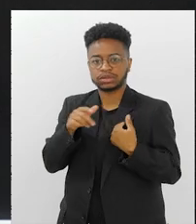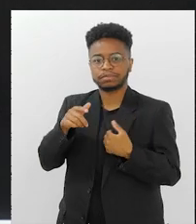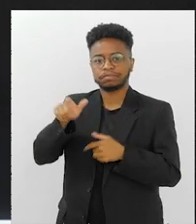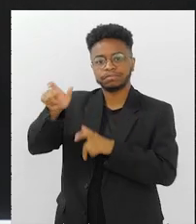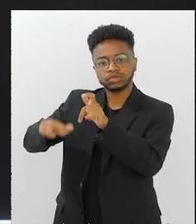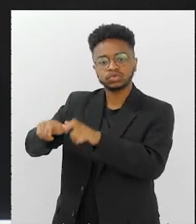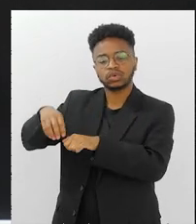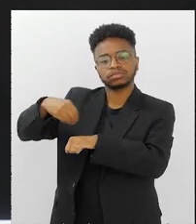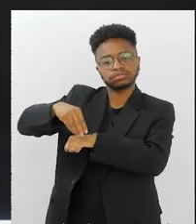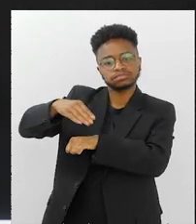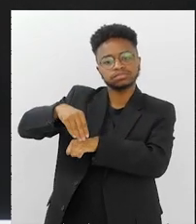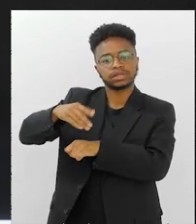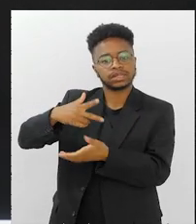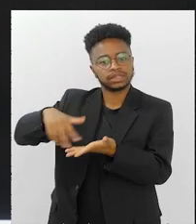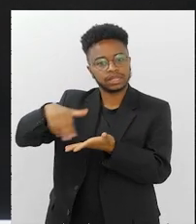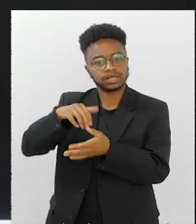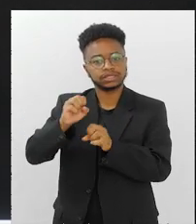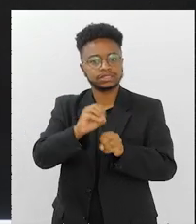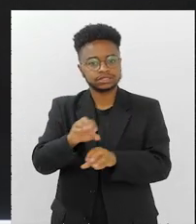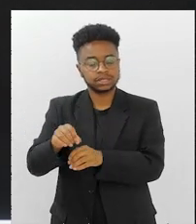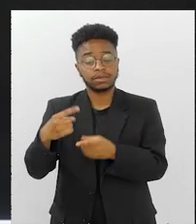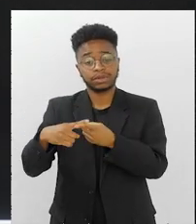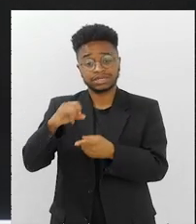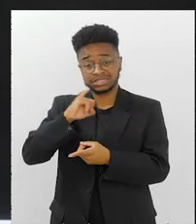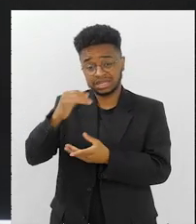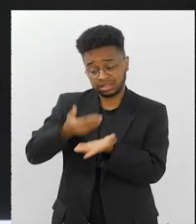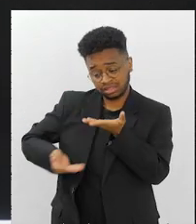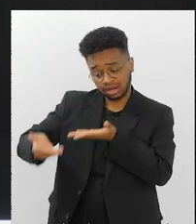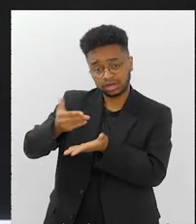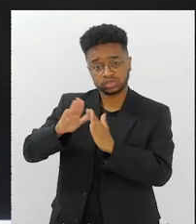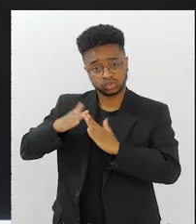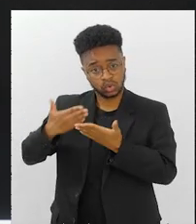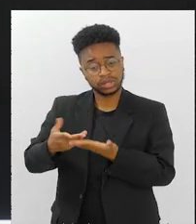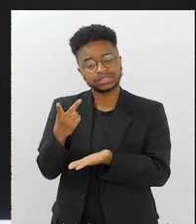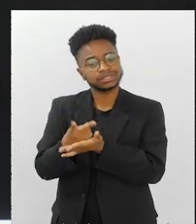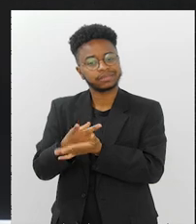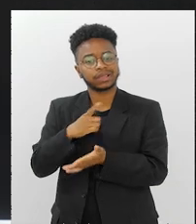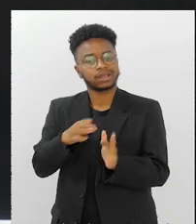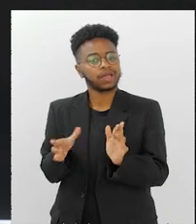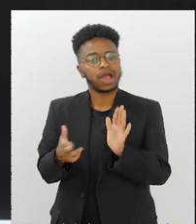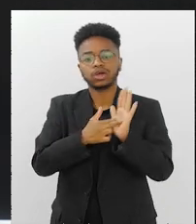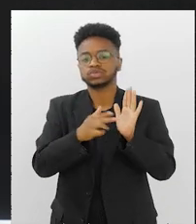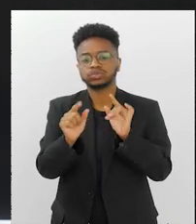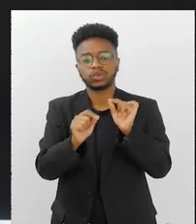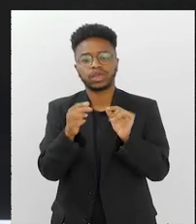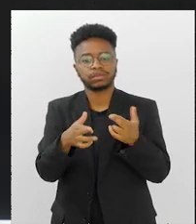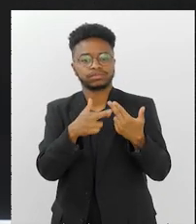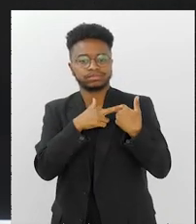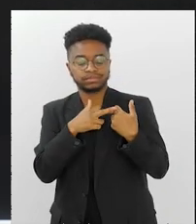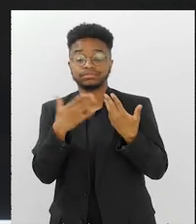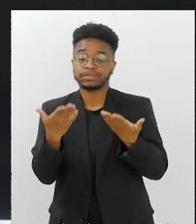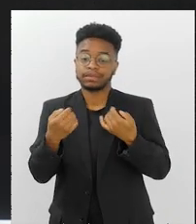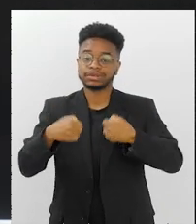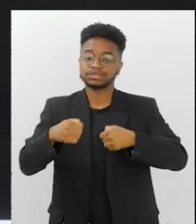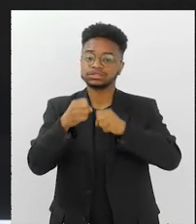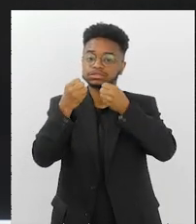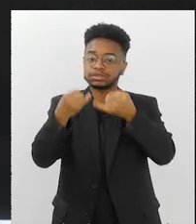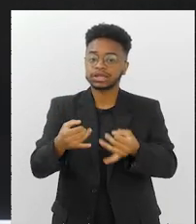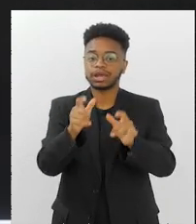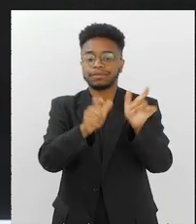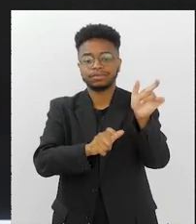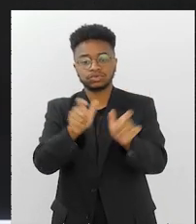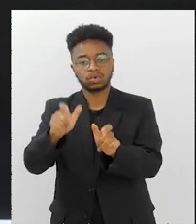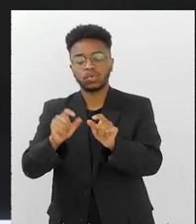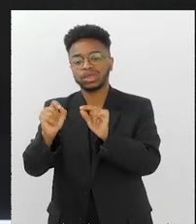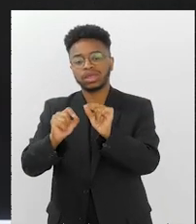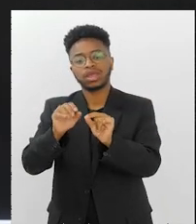coreógrafo ativo se ele é um coreógrafo que interage com a escola ele vai sempre assumir esse tipo de coisa então acho que deixar bem claro